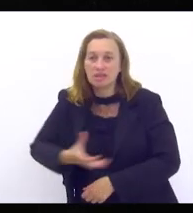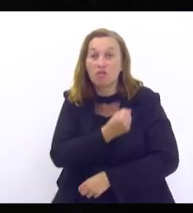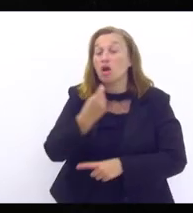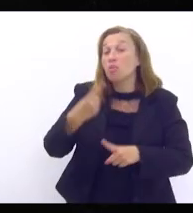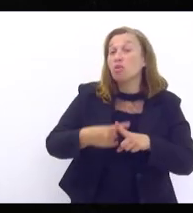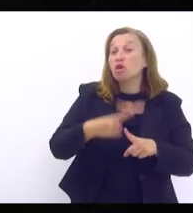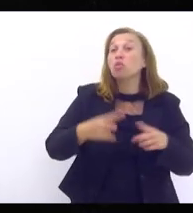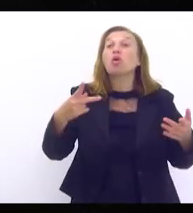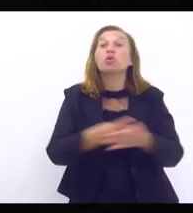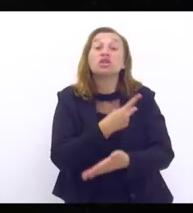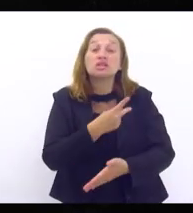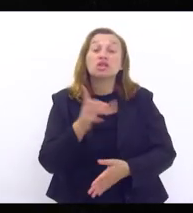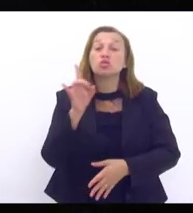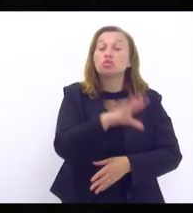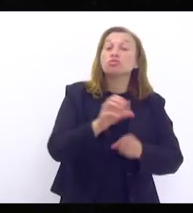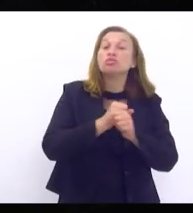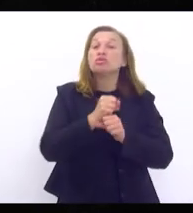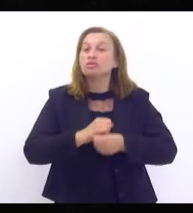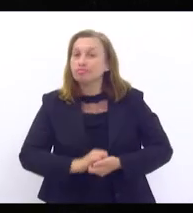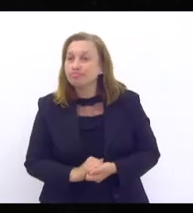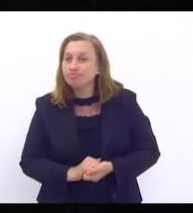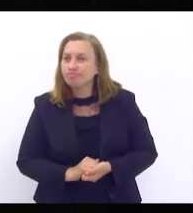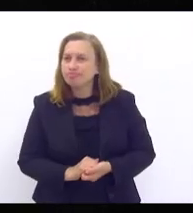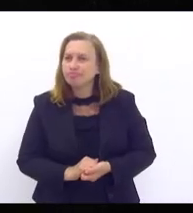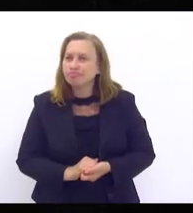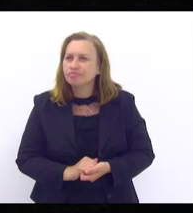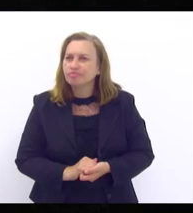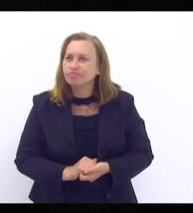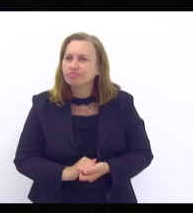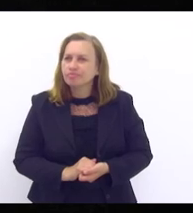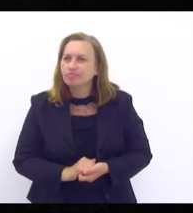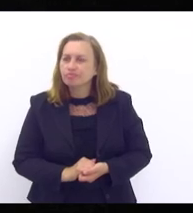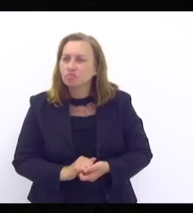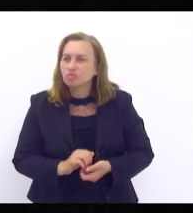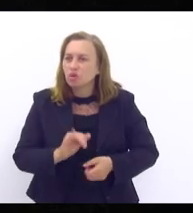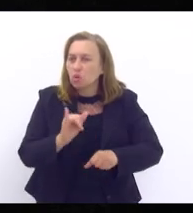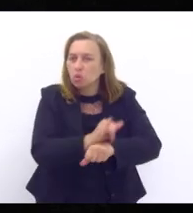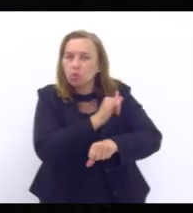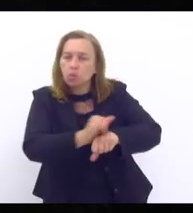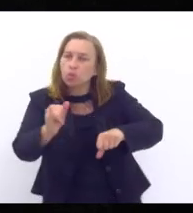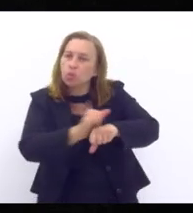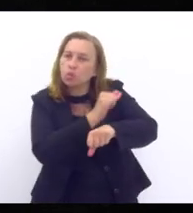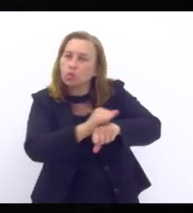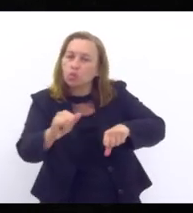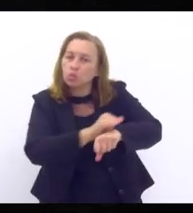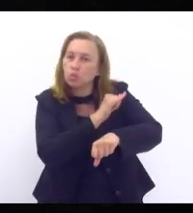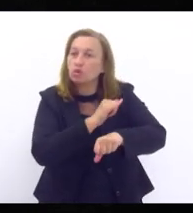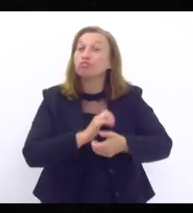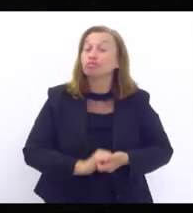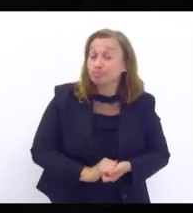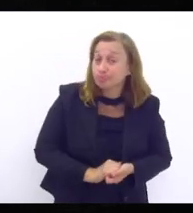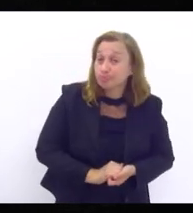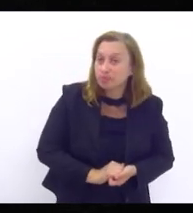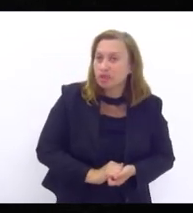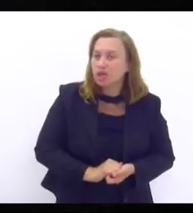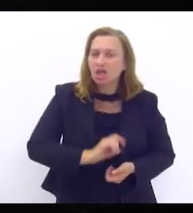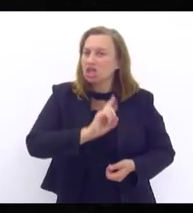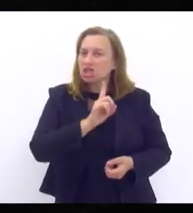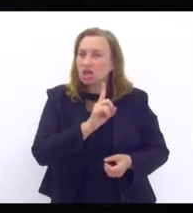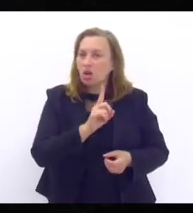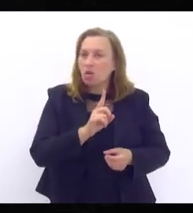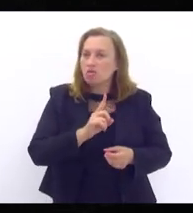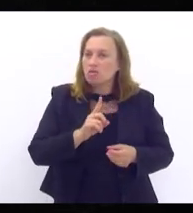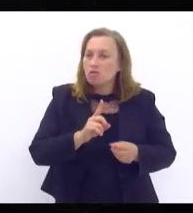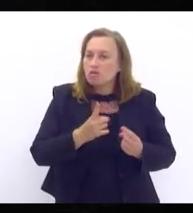Porque o que aconteceu nos últimos anos? Com a farsa da Lava Jato, eles não foram atrás de quem tinha